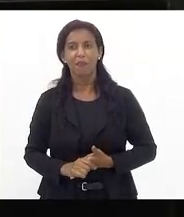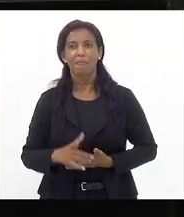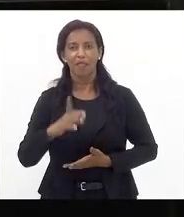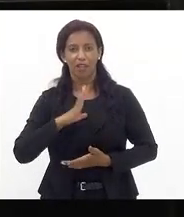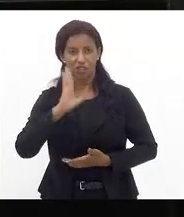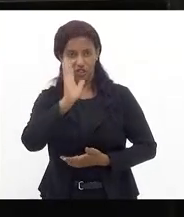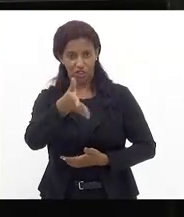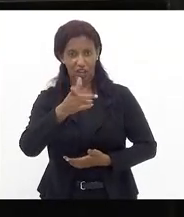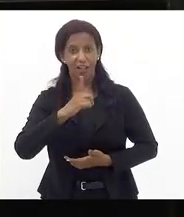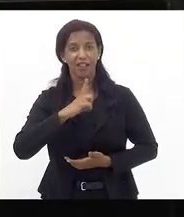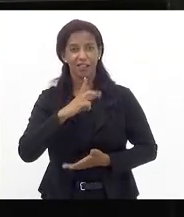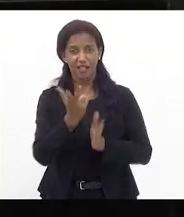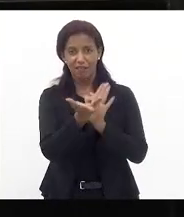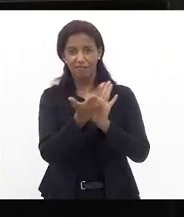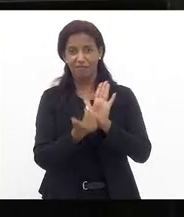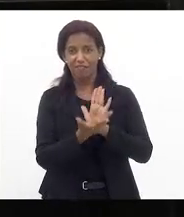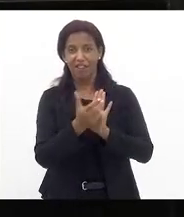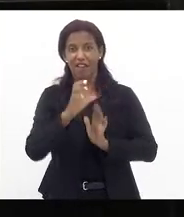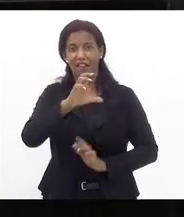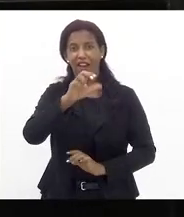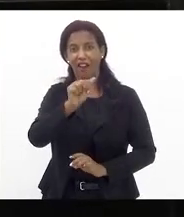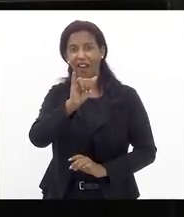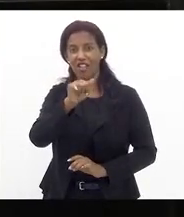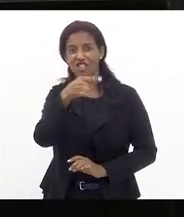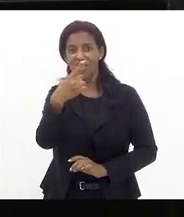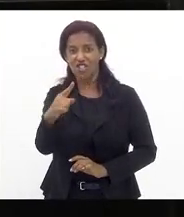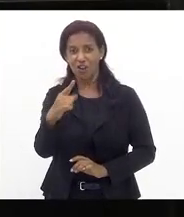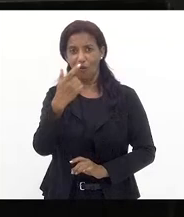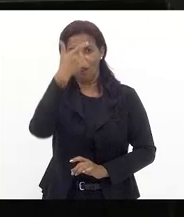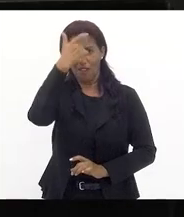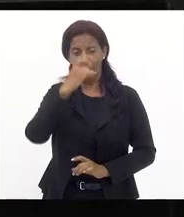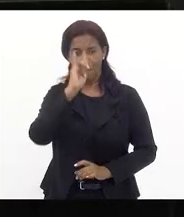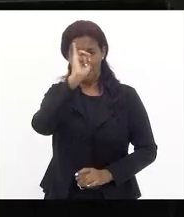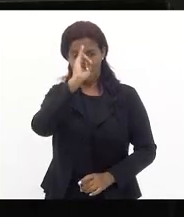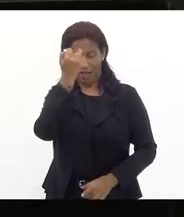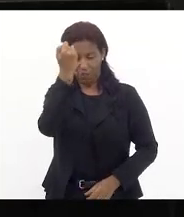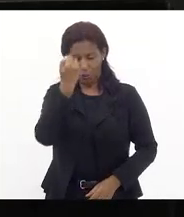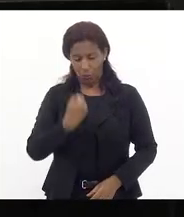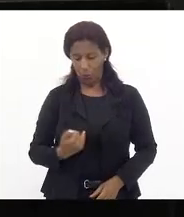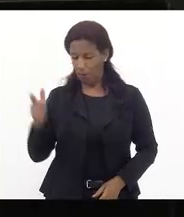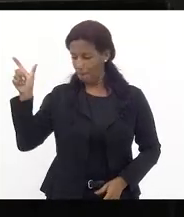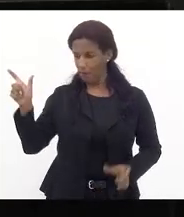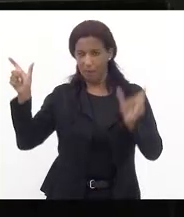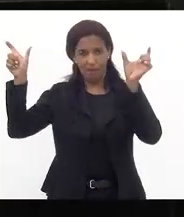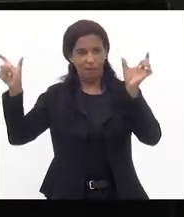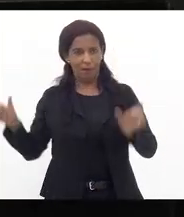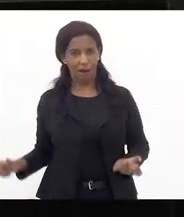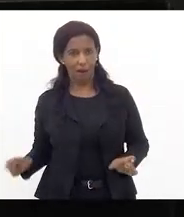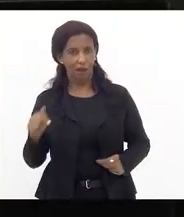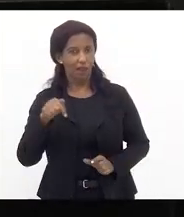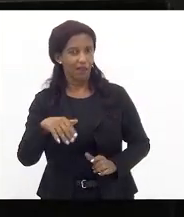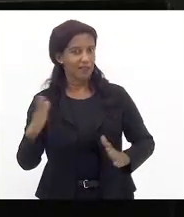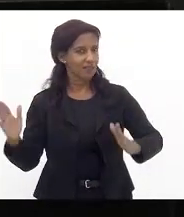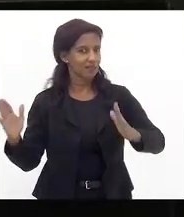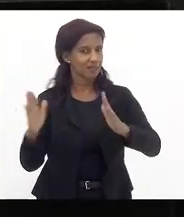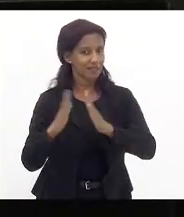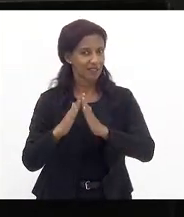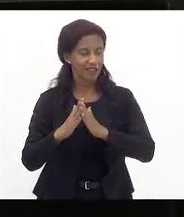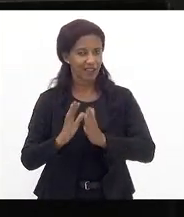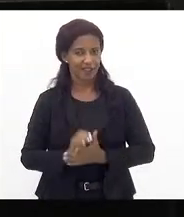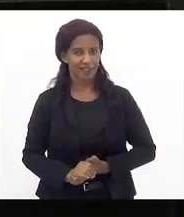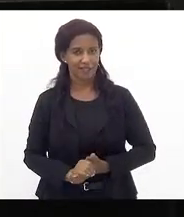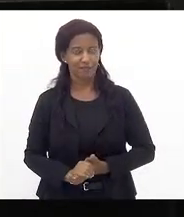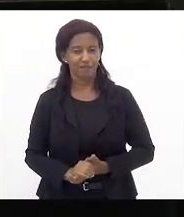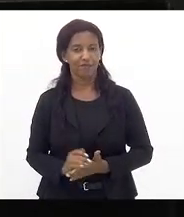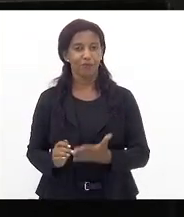também. Já fizeram. O que eu quero dizer, essa brincadeira, que não é brincadeira, deputado Tiaju, esta casa, o deputado Rodrigo Amorim é